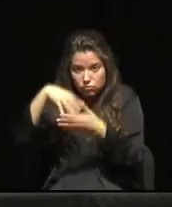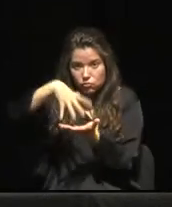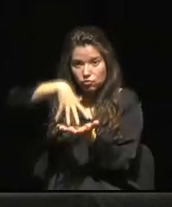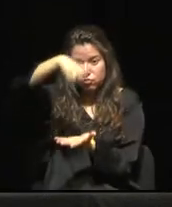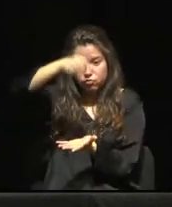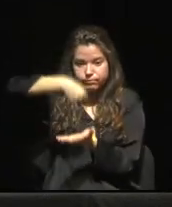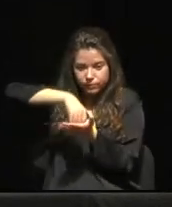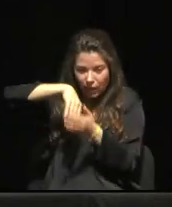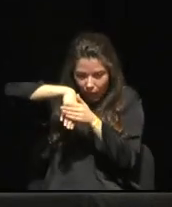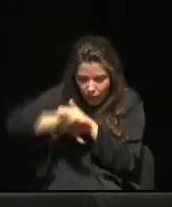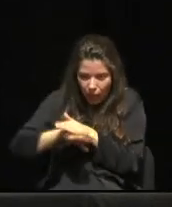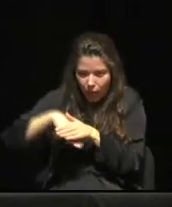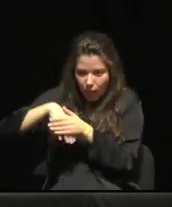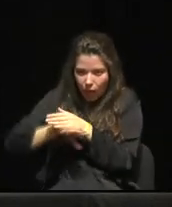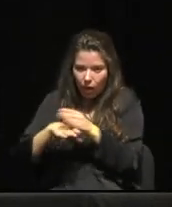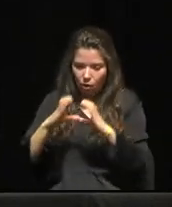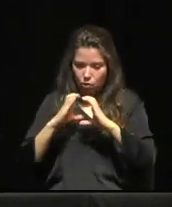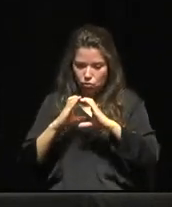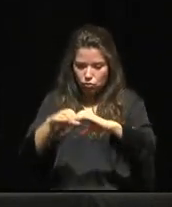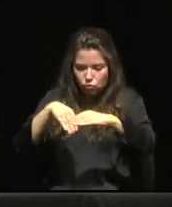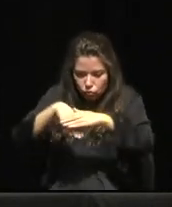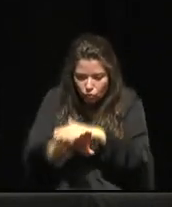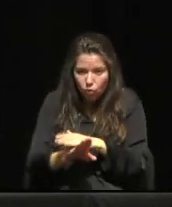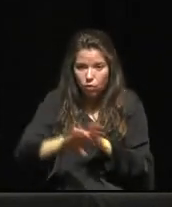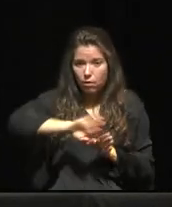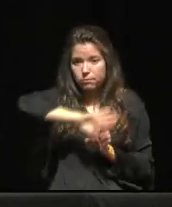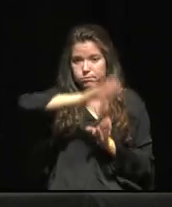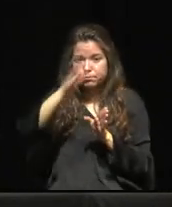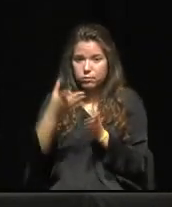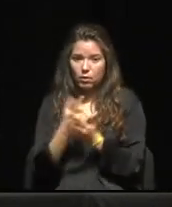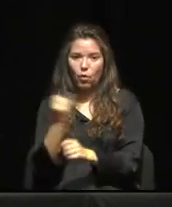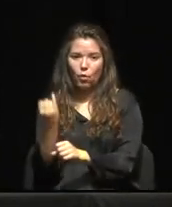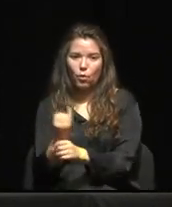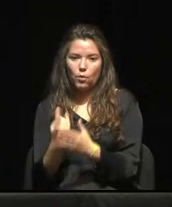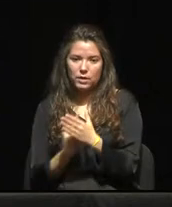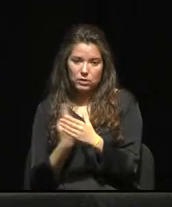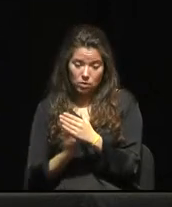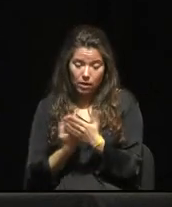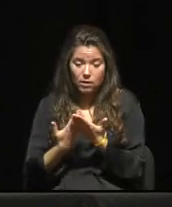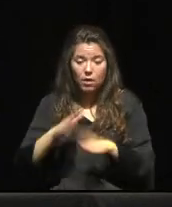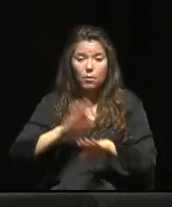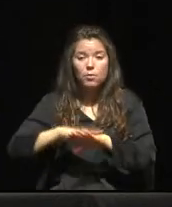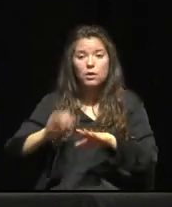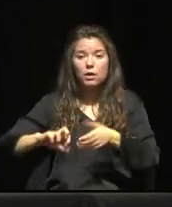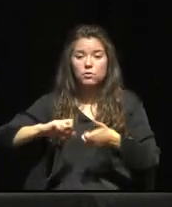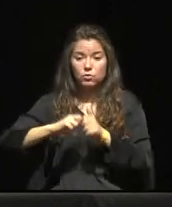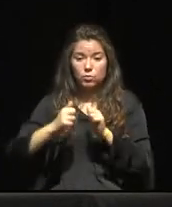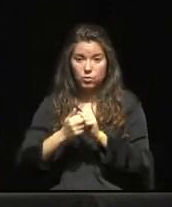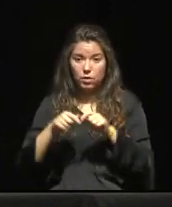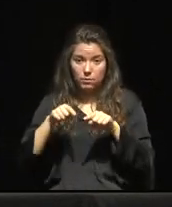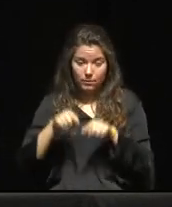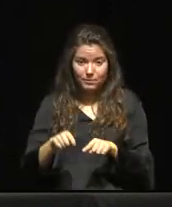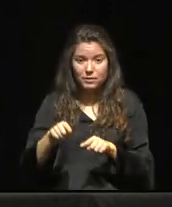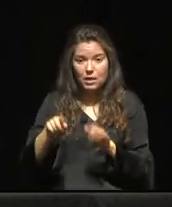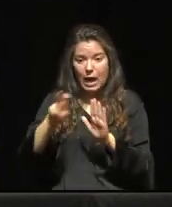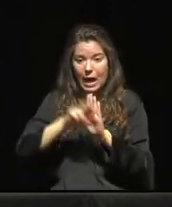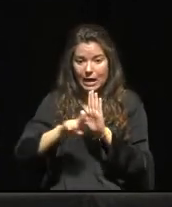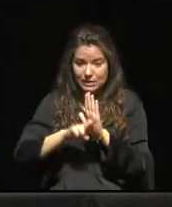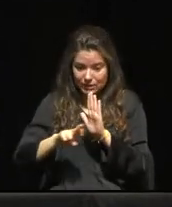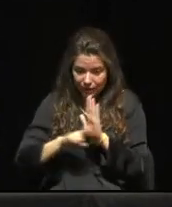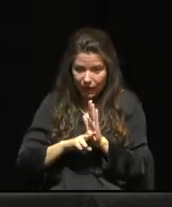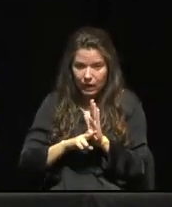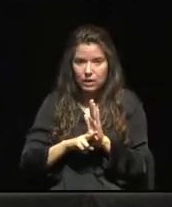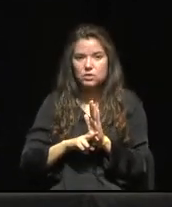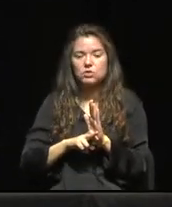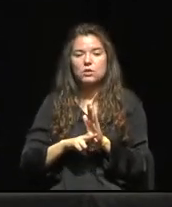ruí retidas em túneis ou em zonas montanhosas isoladas apesar da tragédia o Rigor das normas de construção